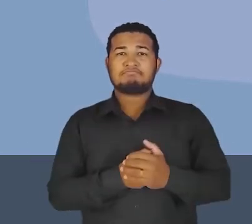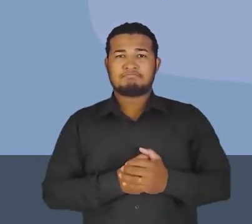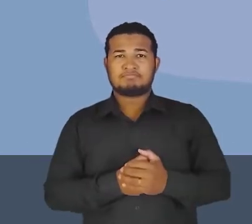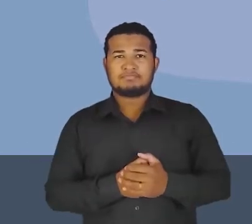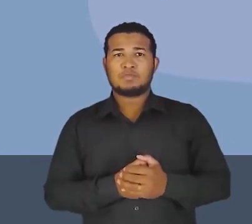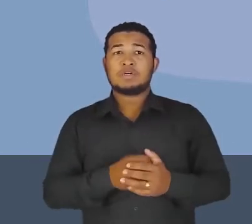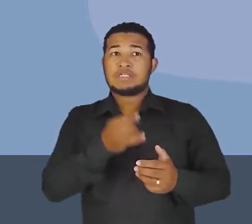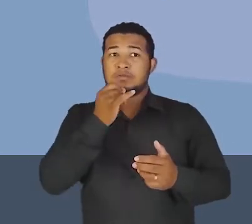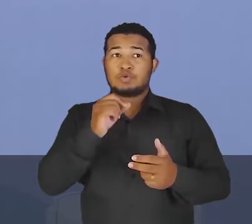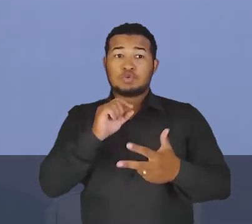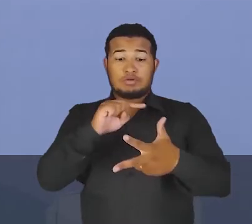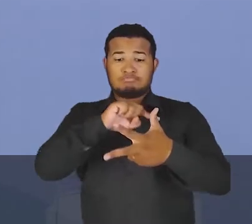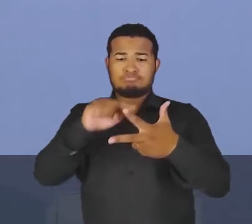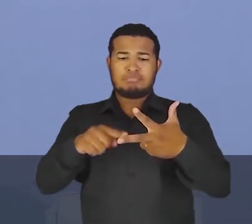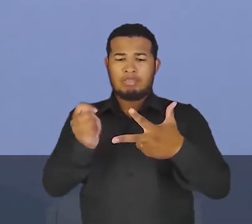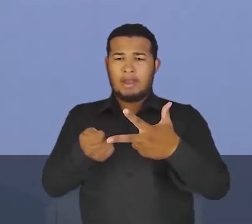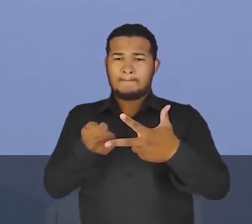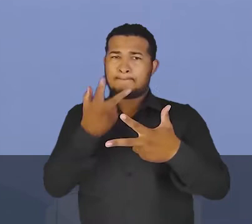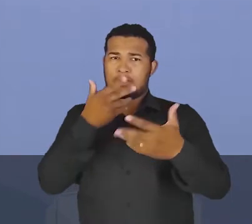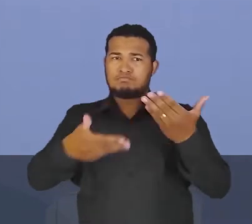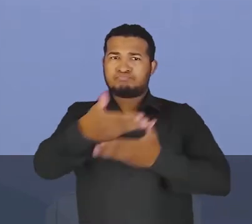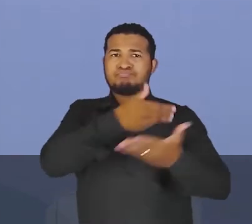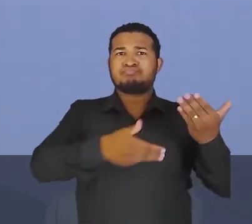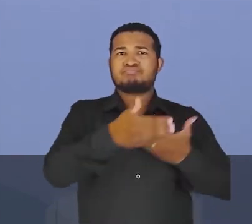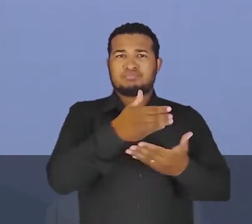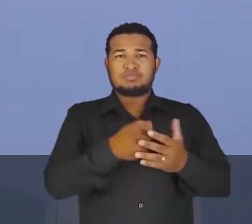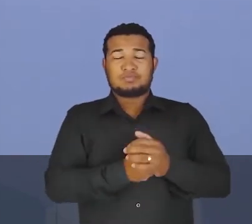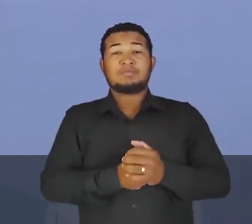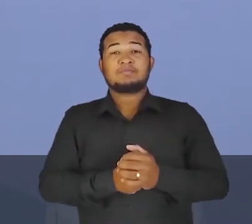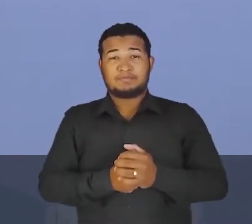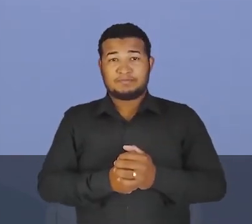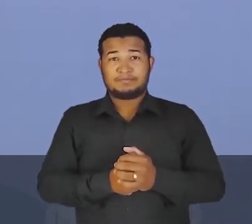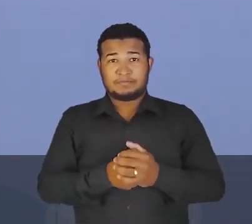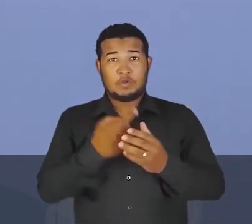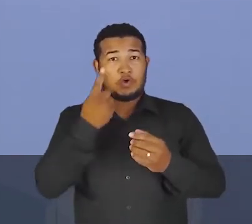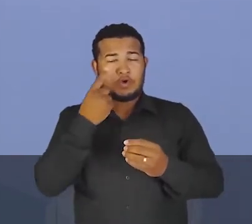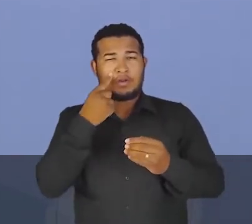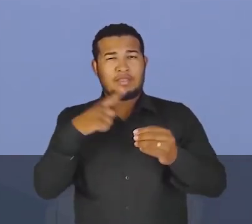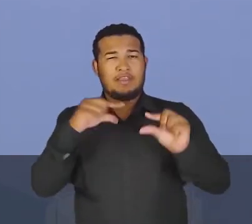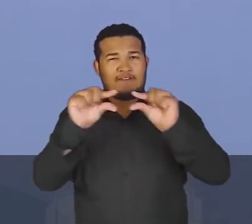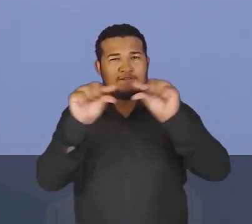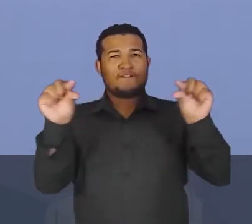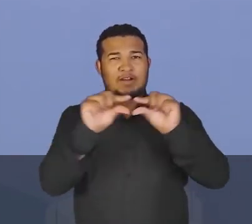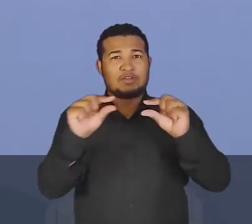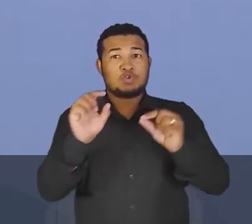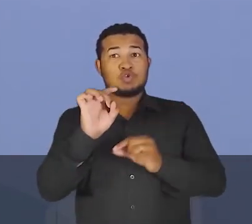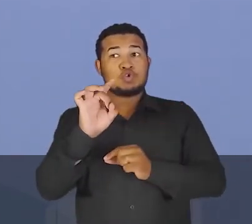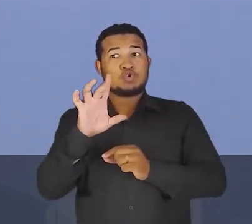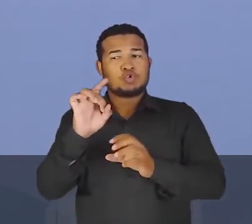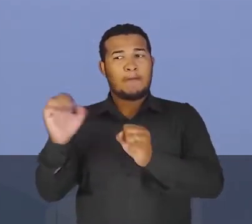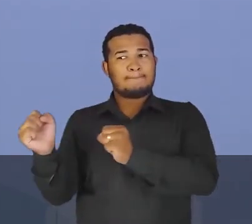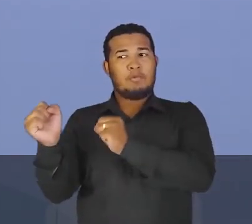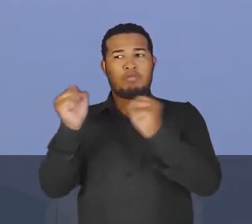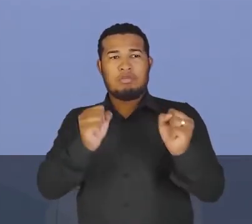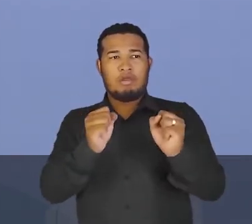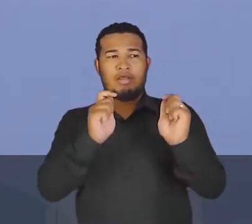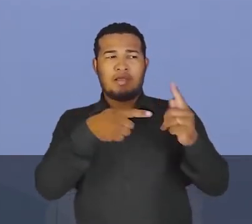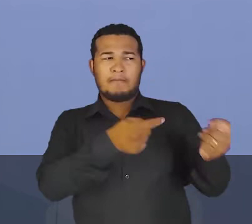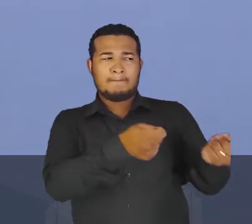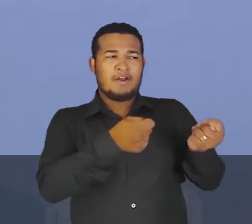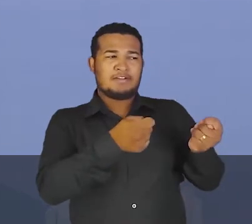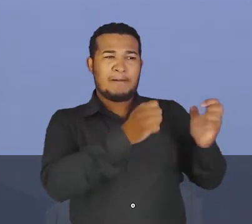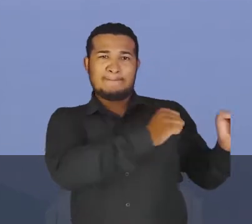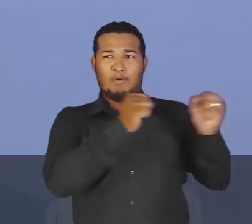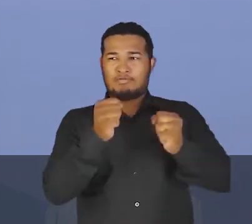poder freia o poder. O que acontece, gente? Olha essa frase, a gente começa essa parte com essa frase. Só o poder freia o poder. O que Montesquieu